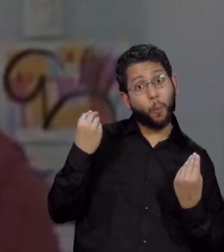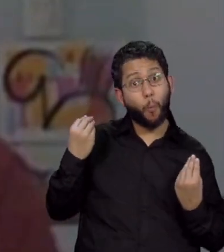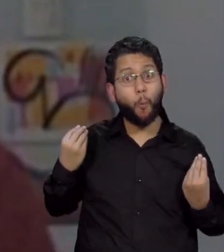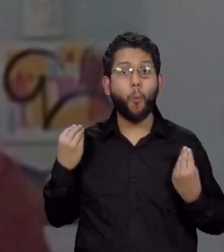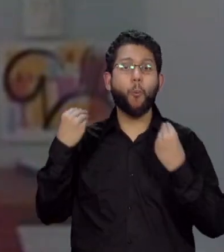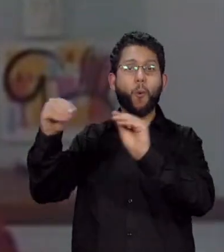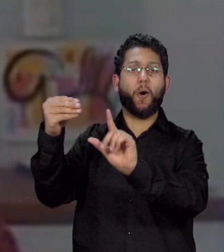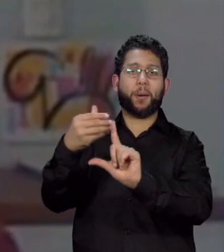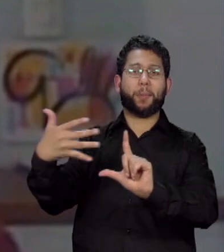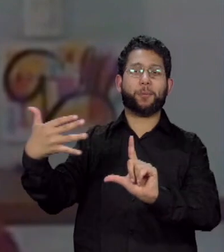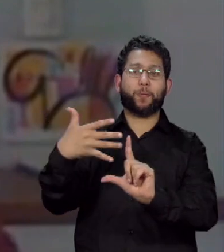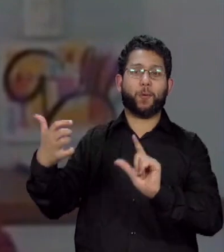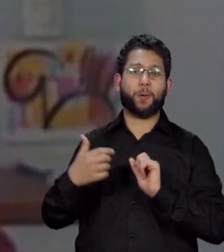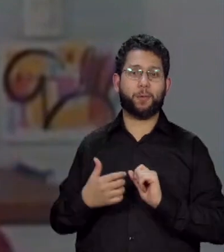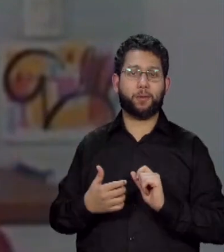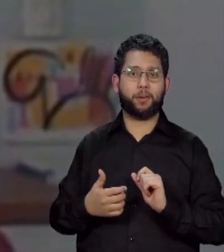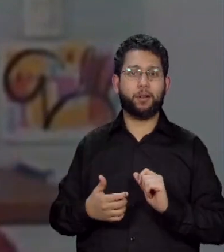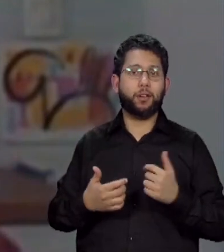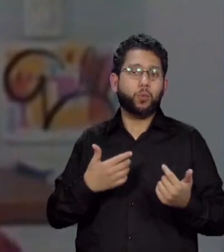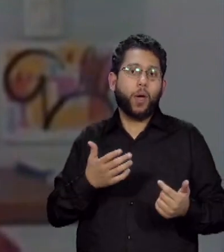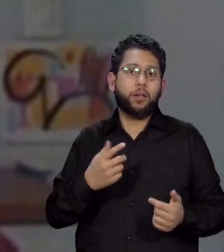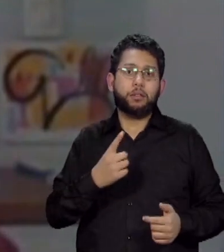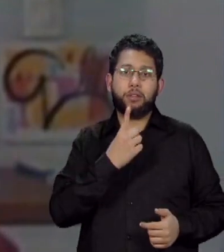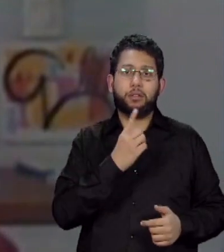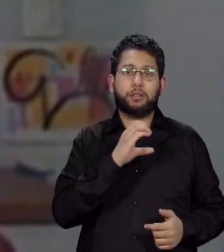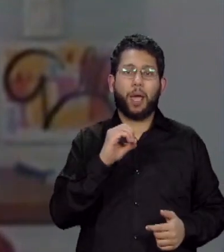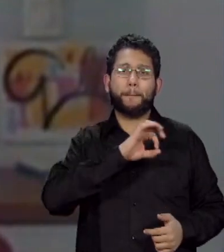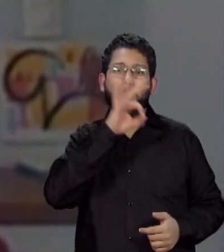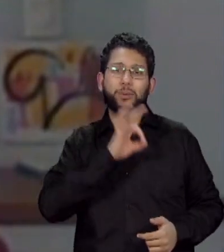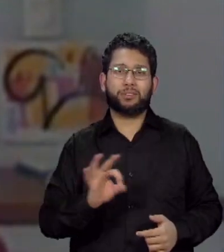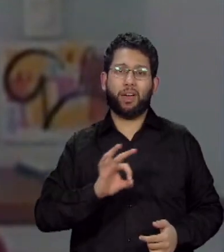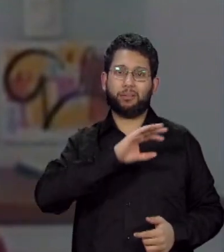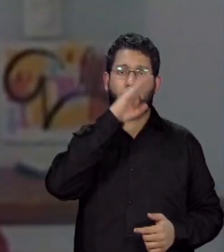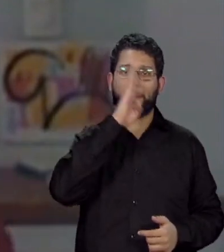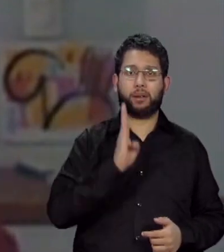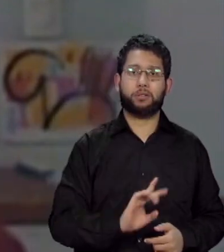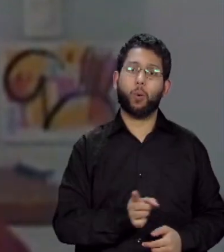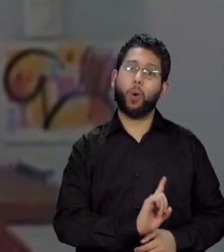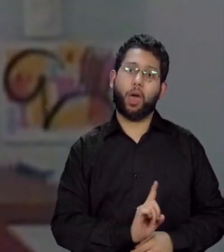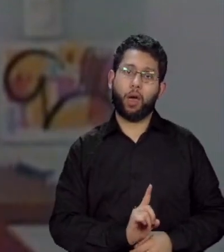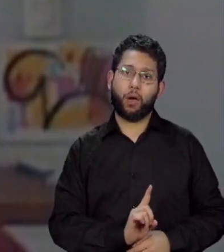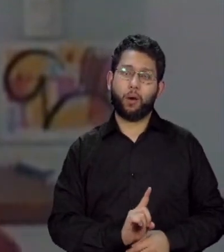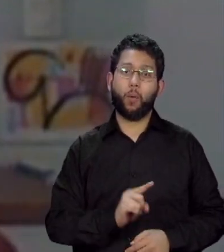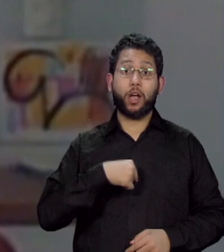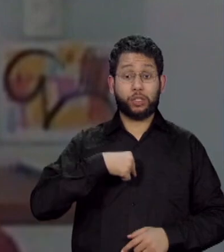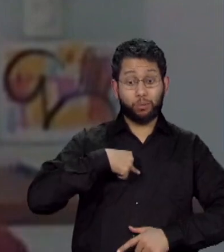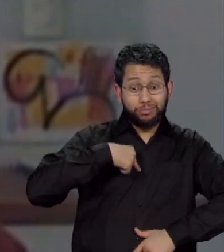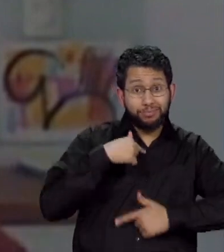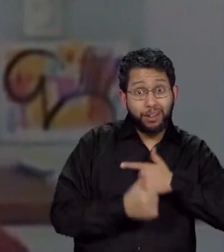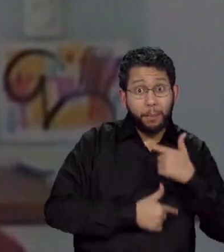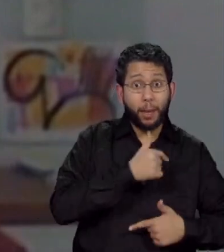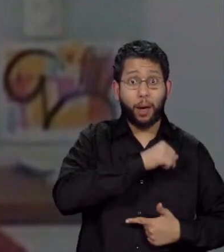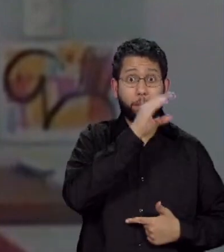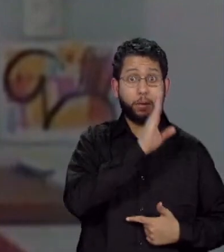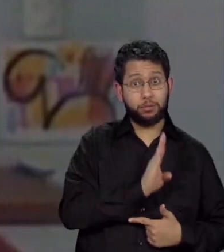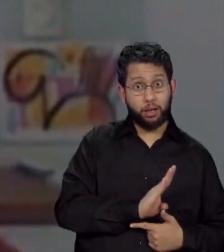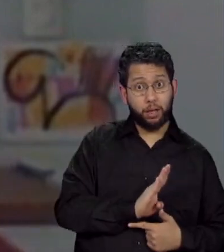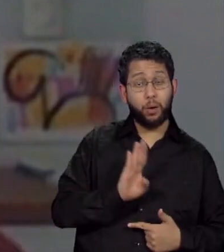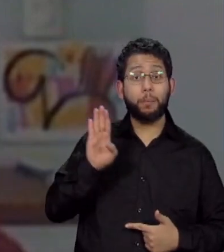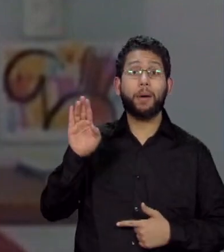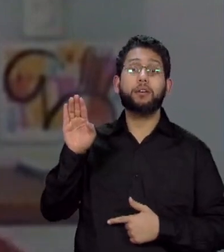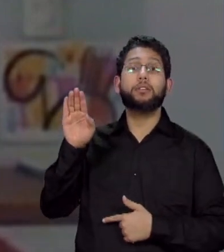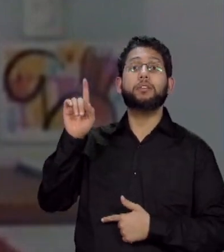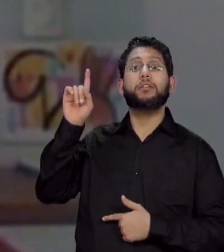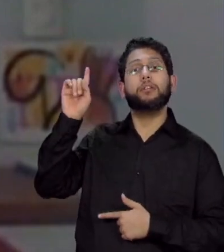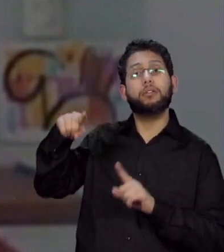A gente não está falando de um conteúdo 100% brasileiro, né? A gente está falando de serviço brasileiro, mas de qualquer maneira